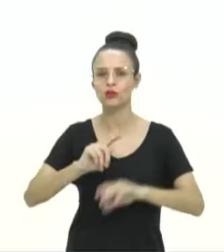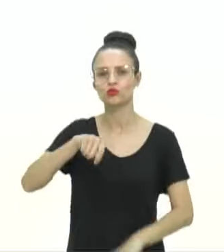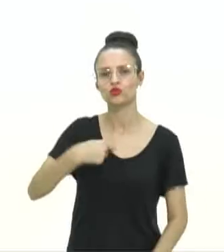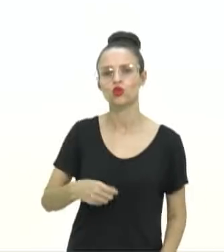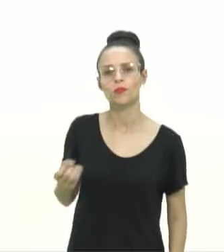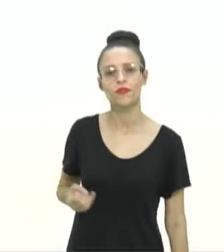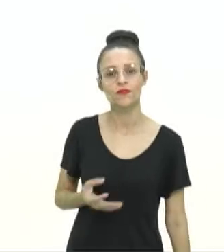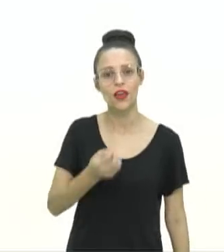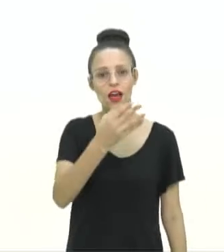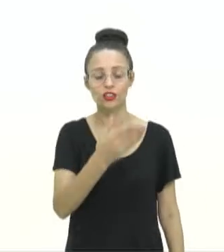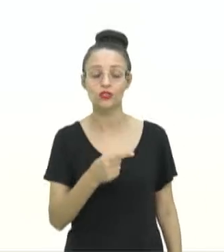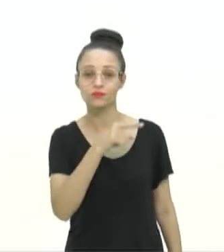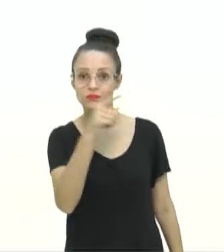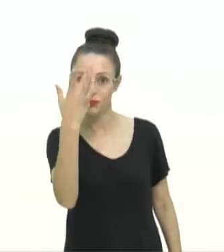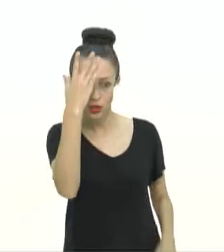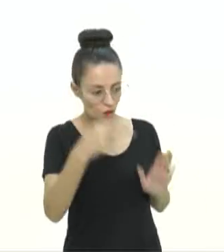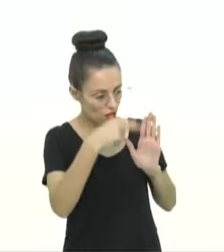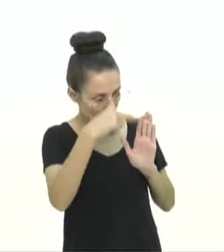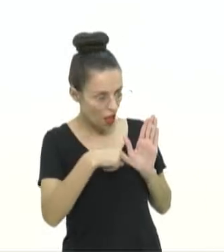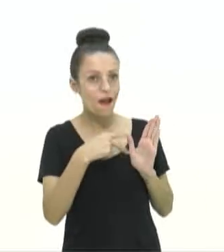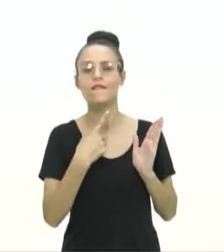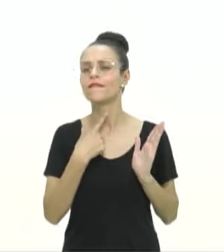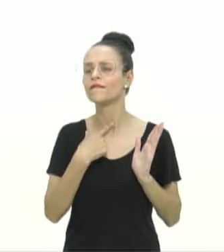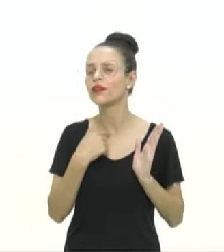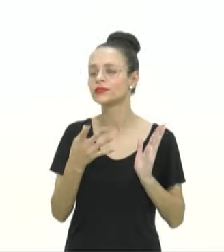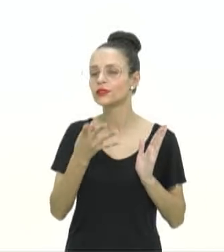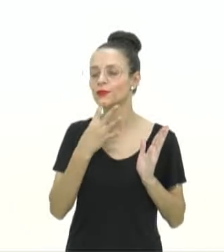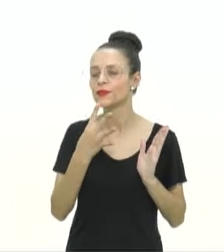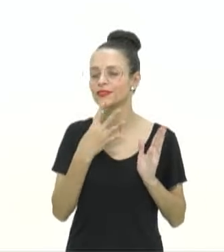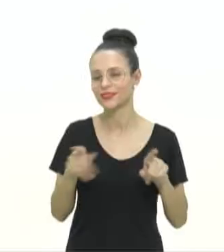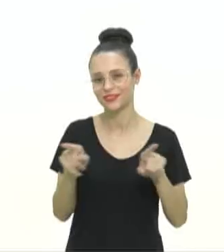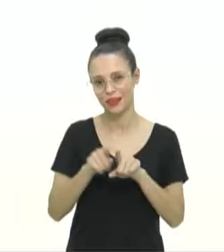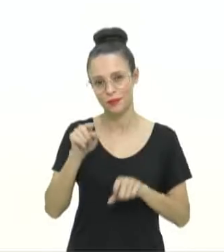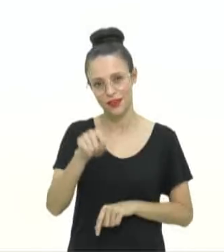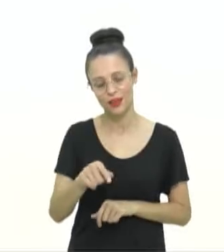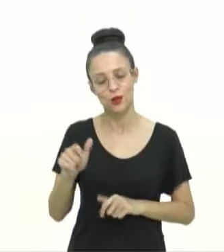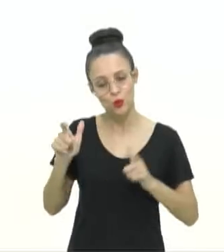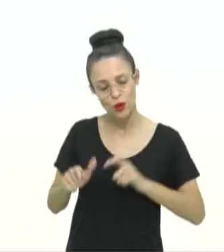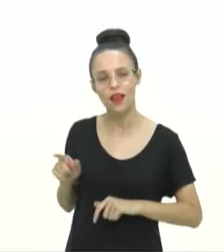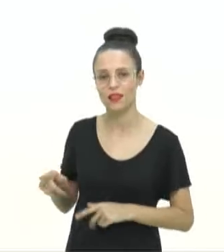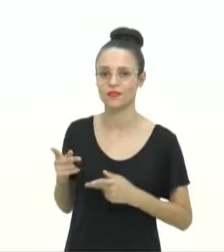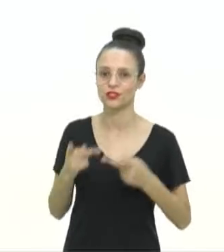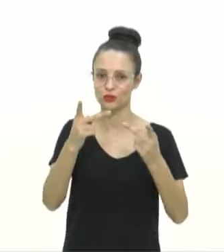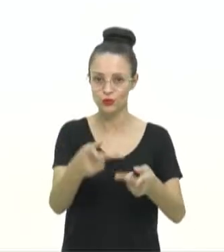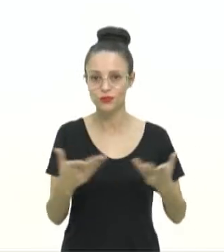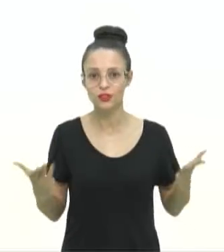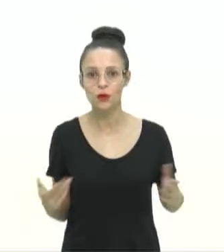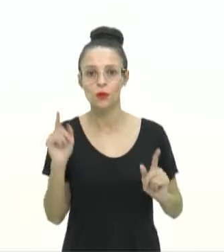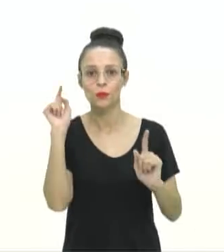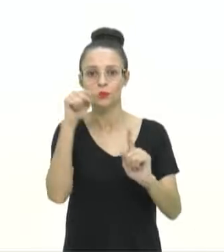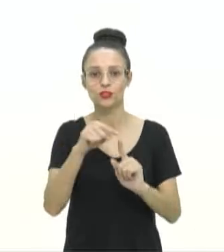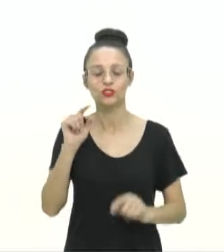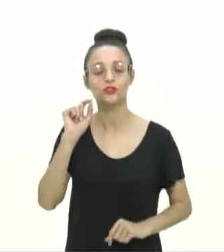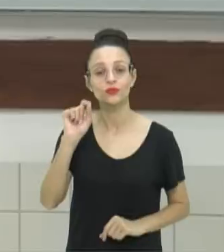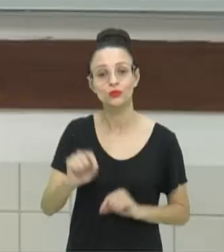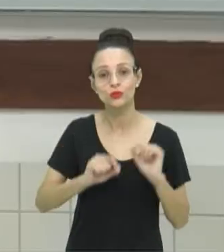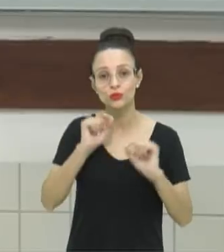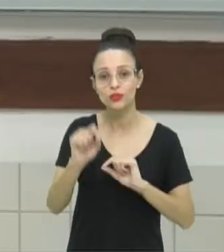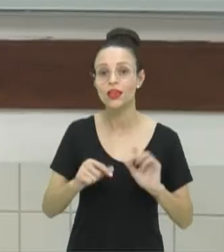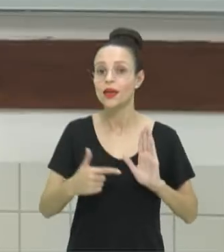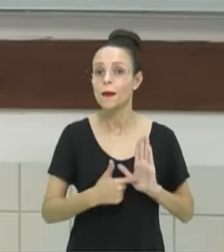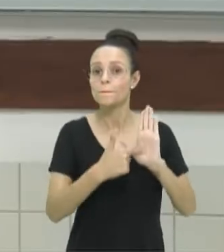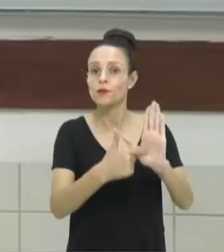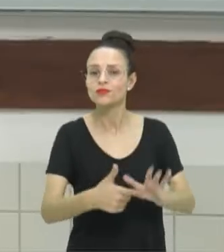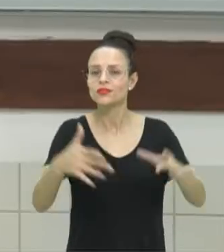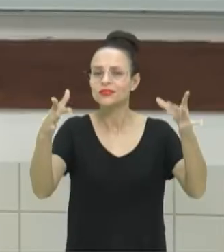a fim de causar no leitor o desejo de conhecer melhor a área que ele visitou. Então, o objetivo nesse caso foi